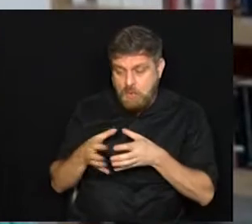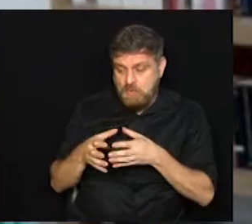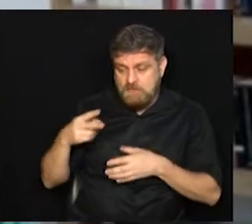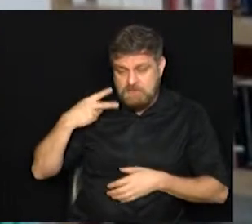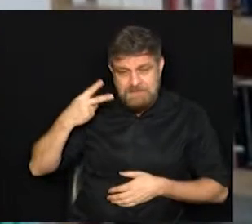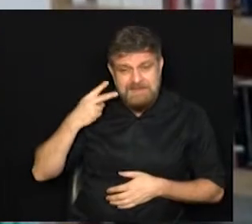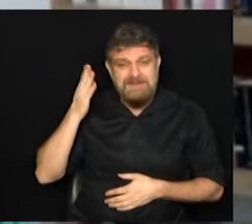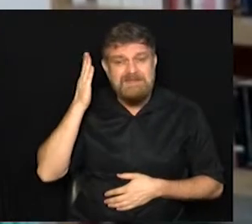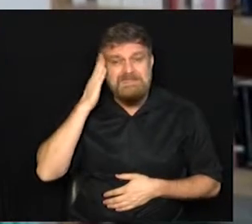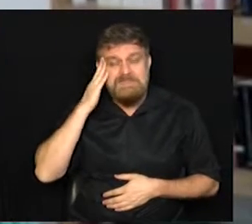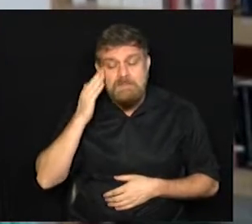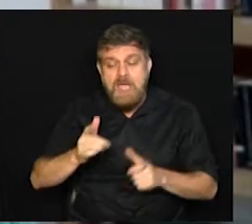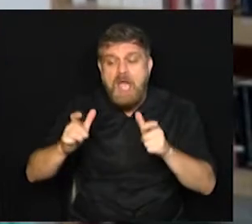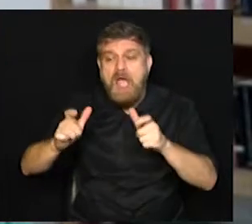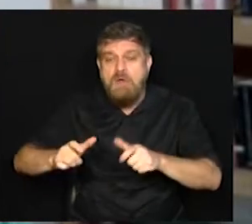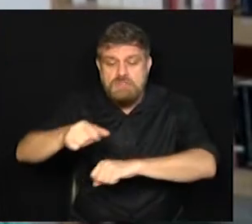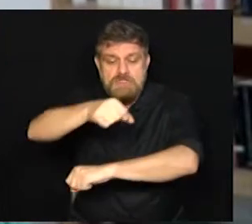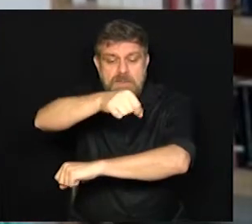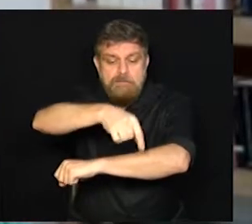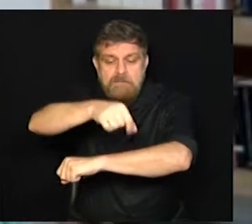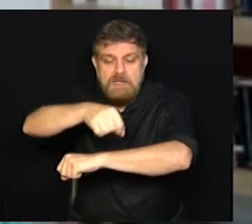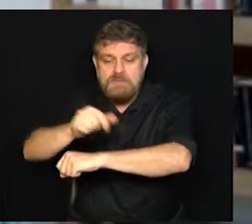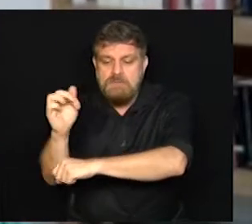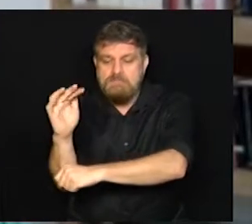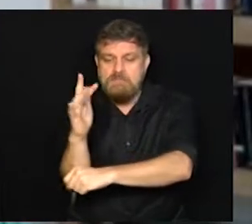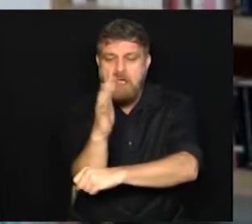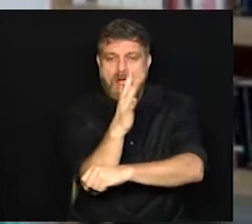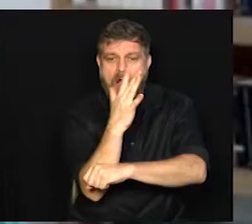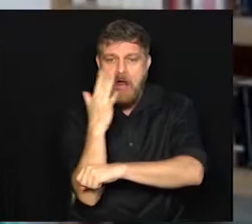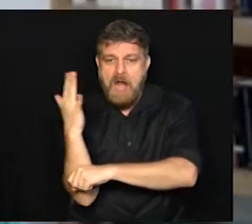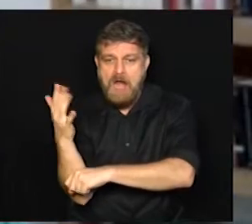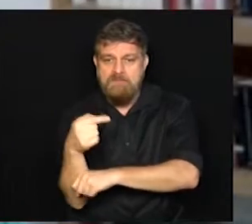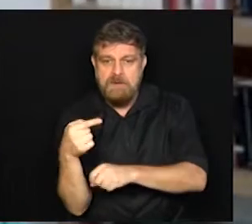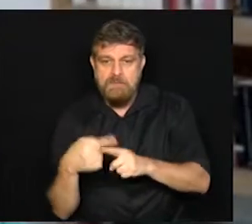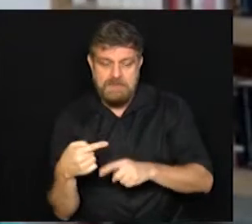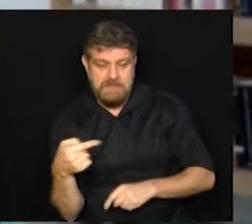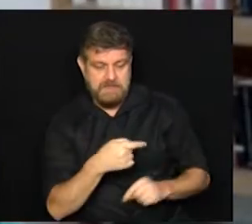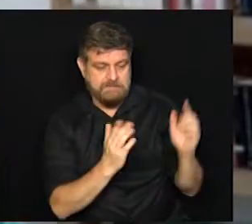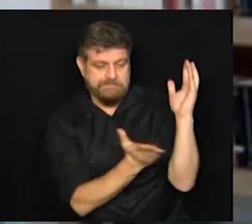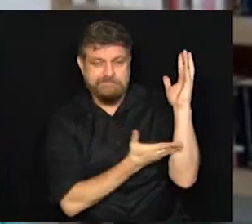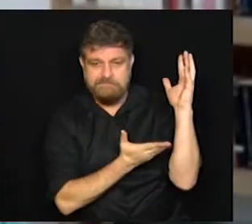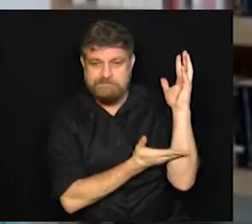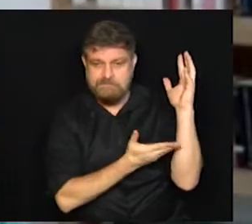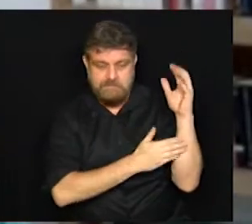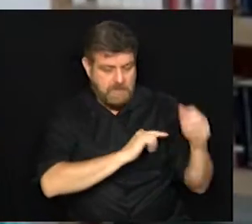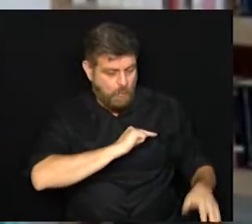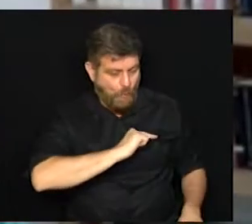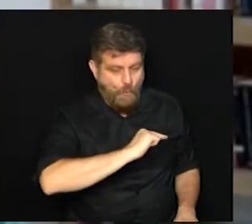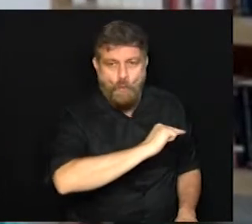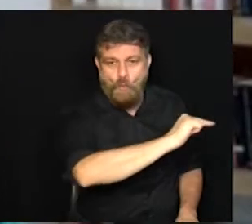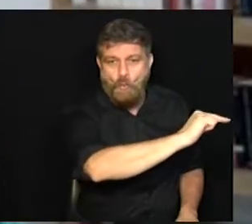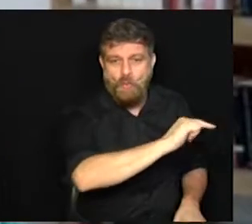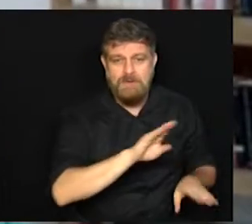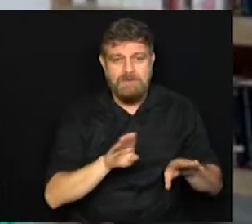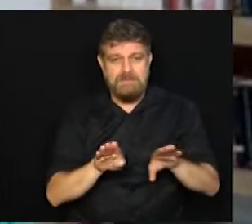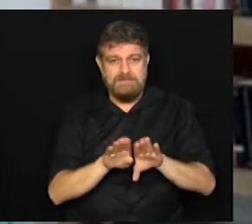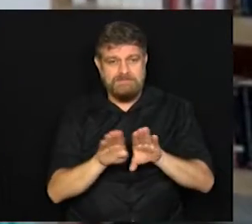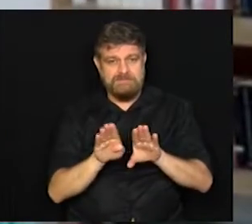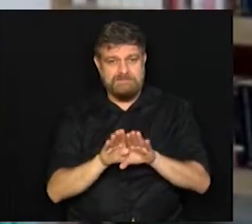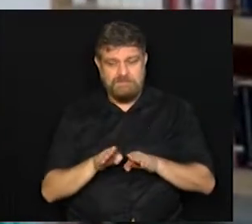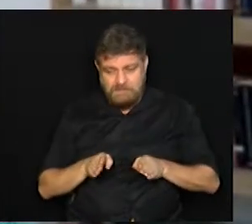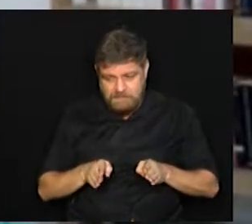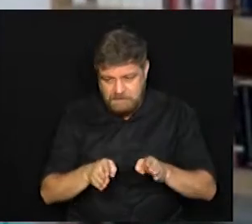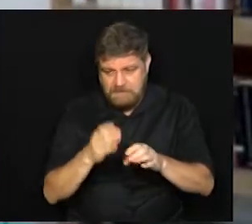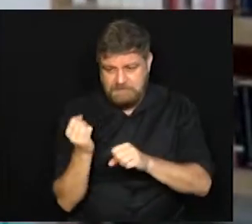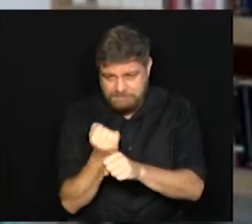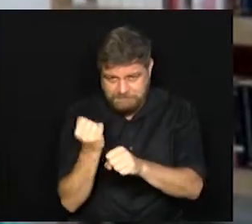faça esse processo de acompanhamento dessa compensação. Em outras áreas também, inclusive com obras inclusive de ciclovias,